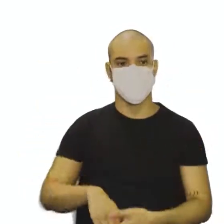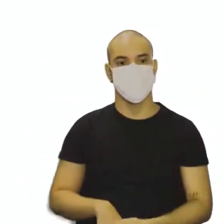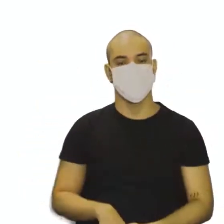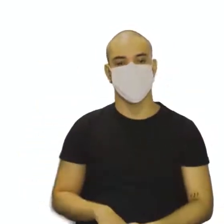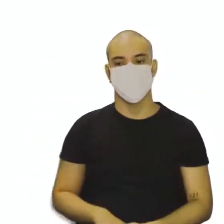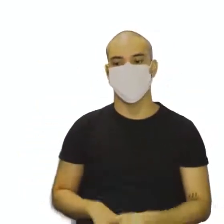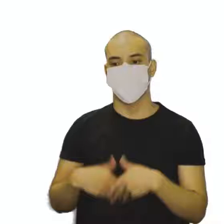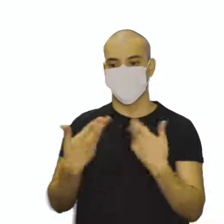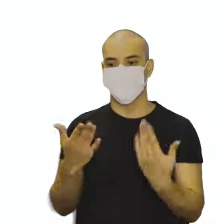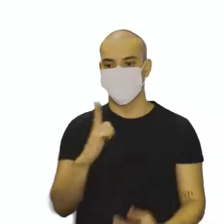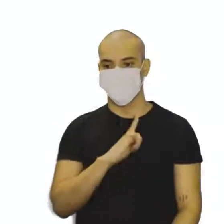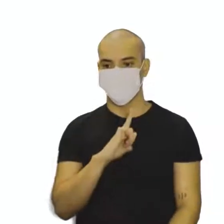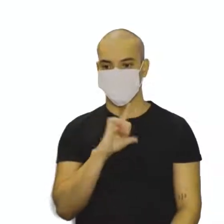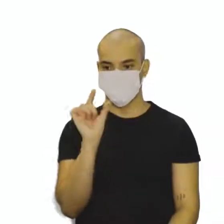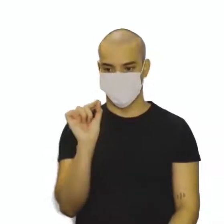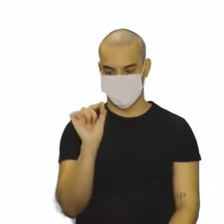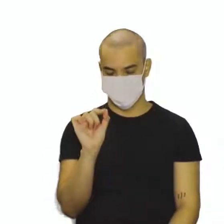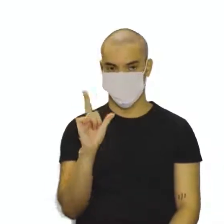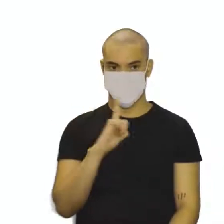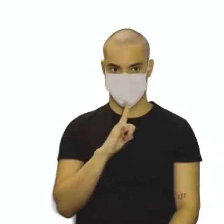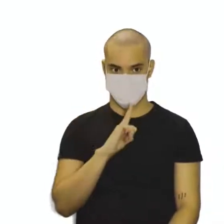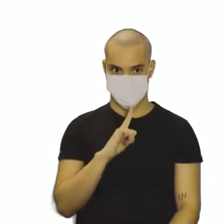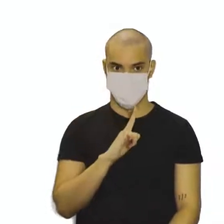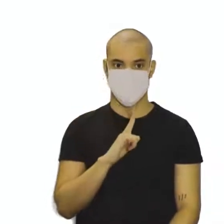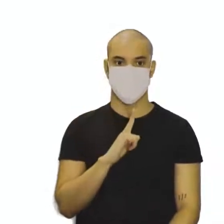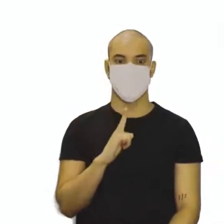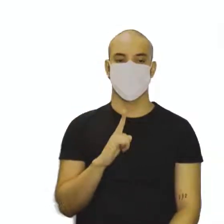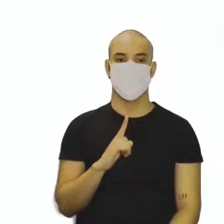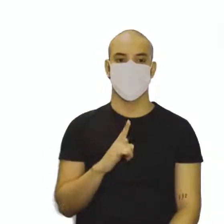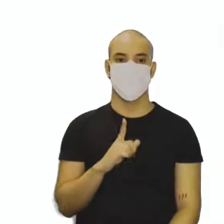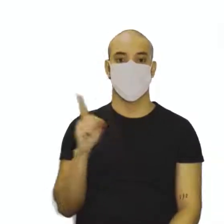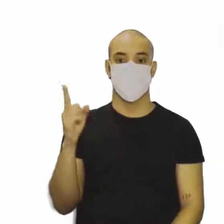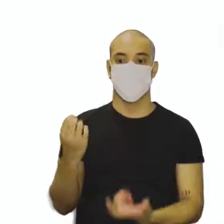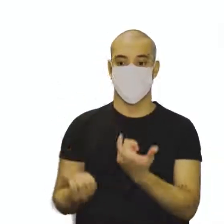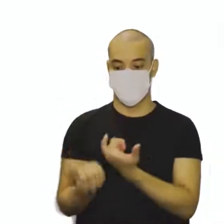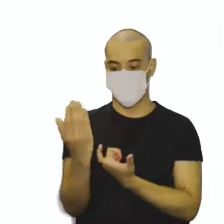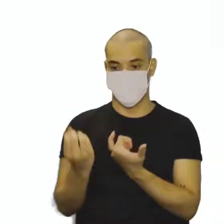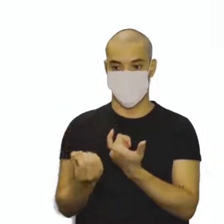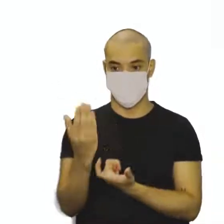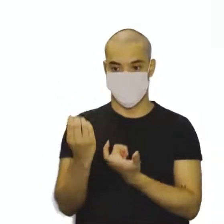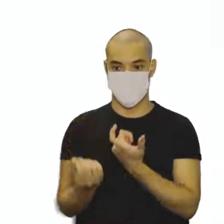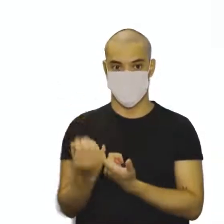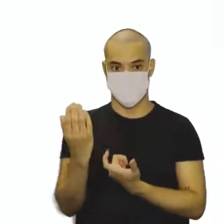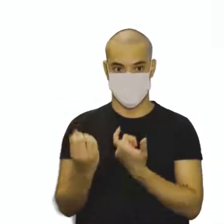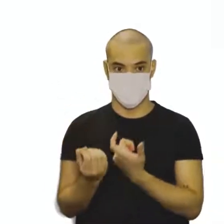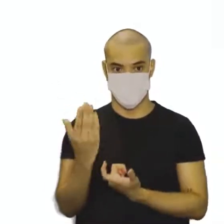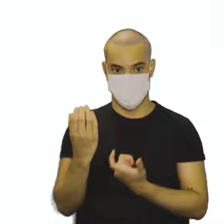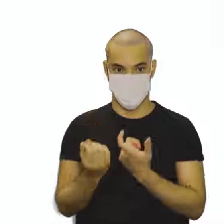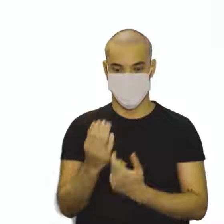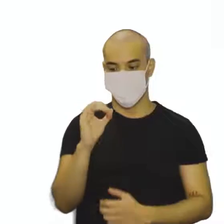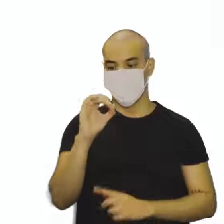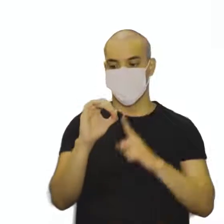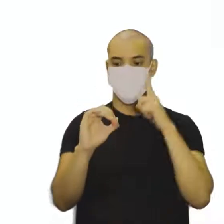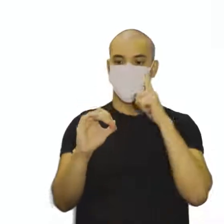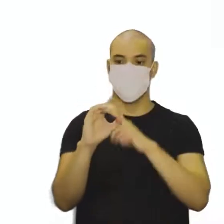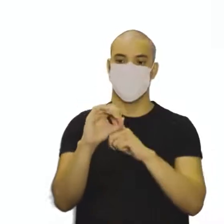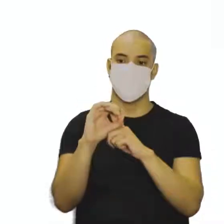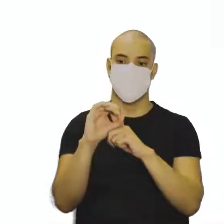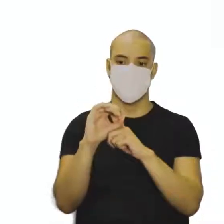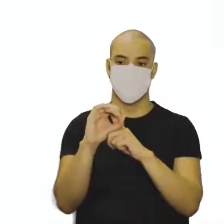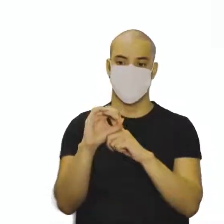Logo, pessoal, o que nós temos aqui? O fluxo, olha aí, ó, ele depende da questão